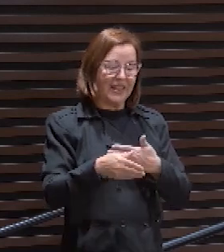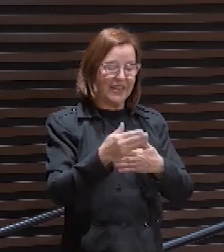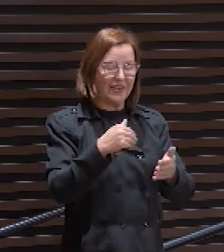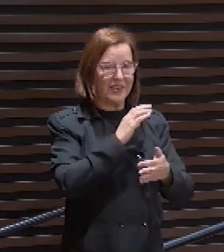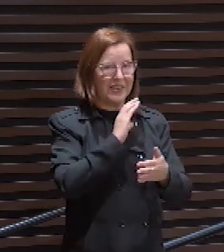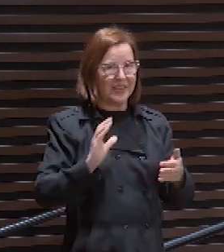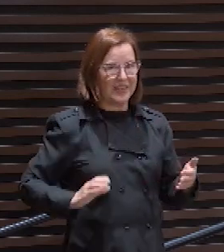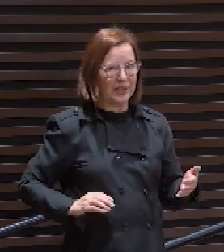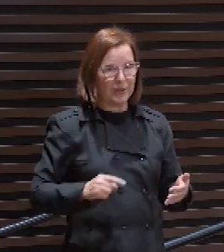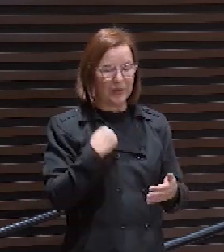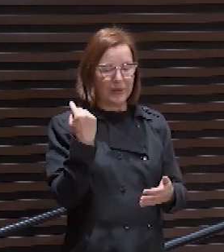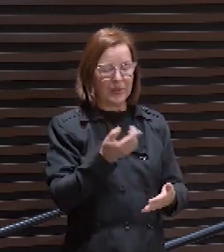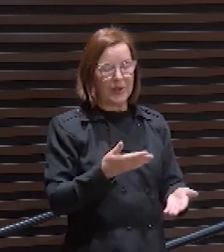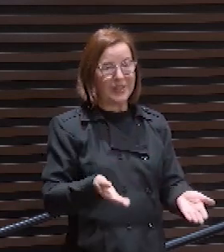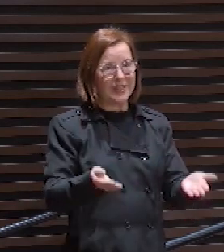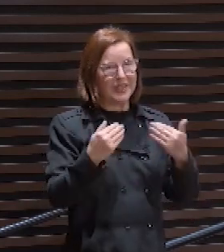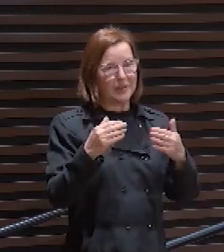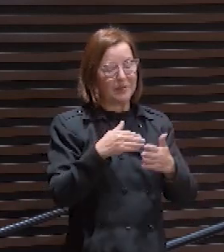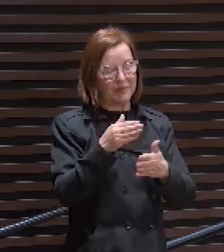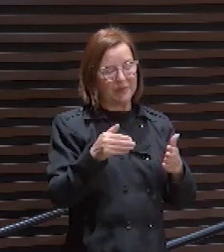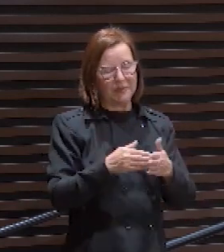Irmãos, uma última